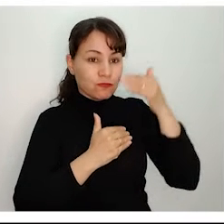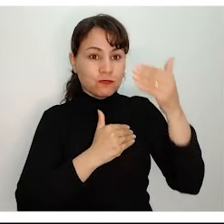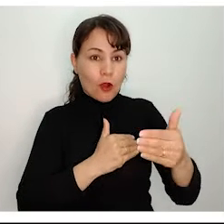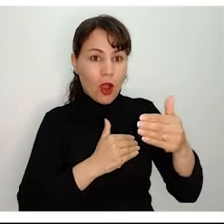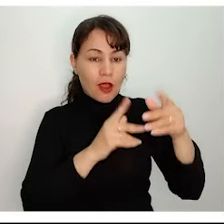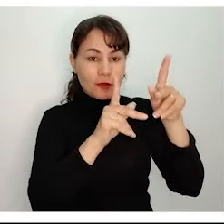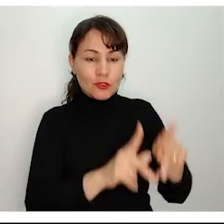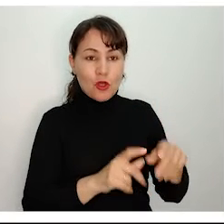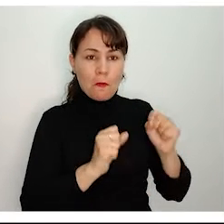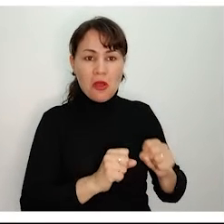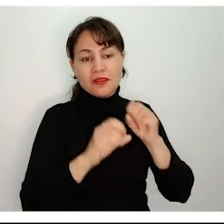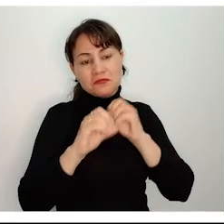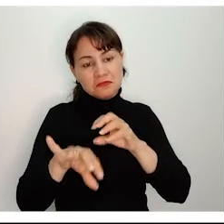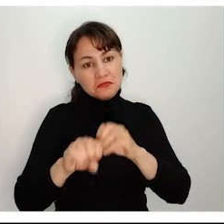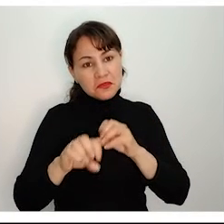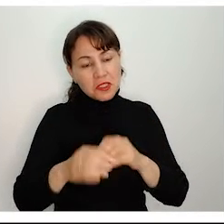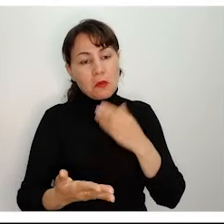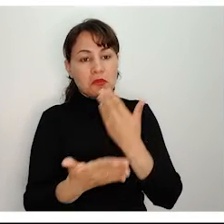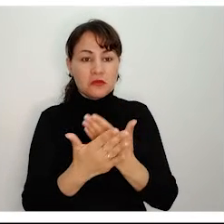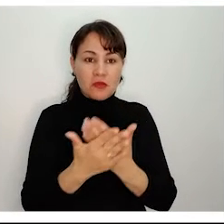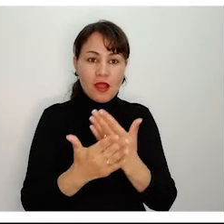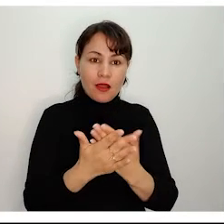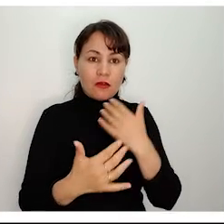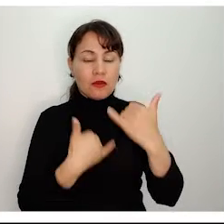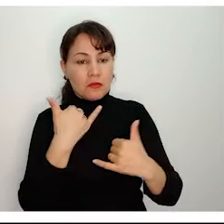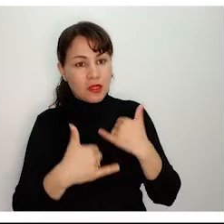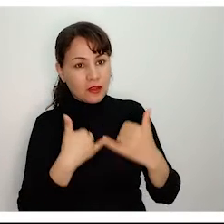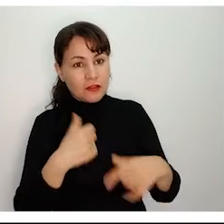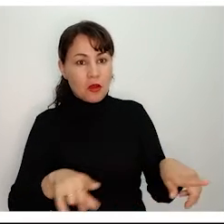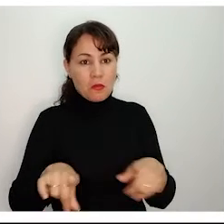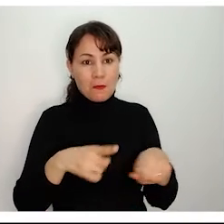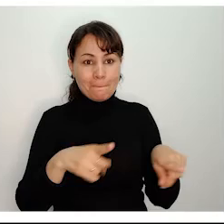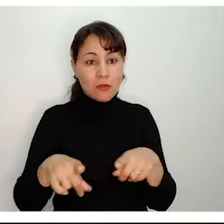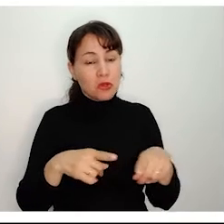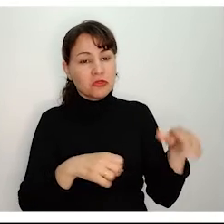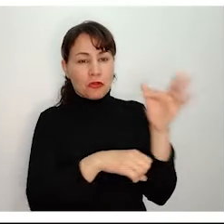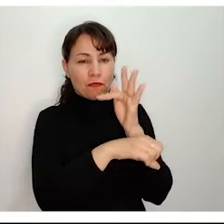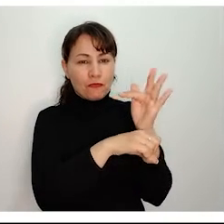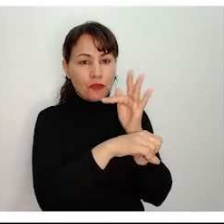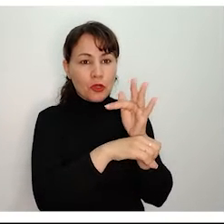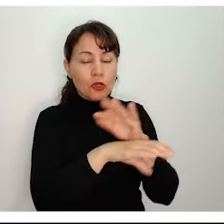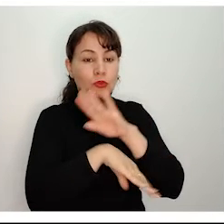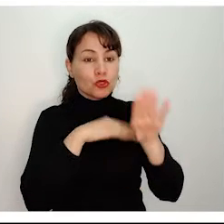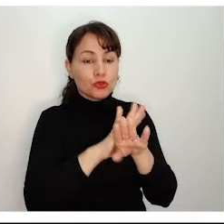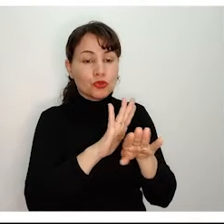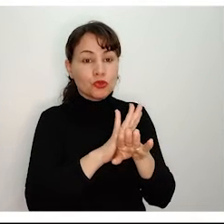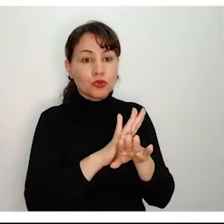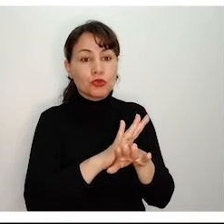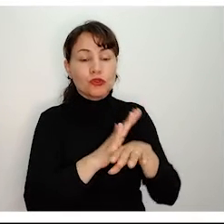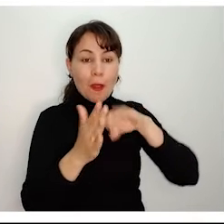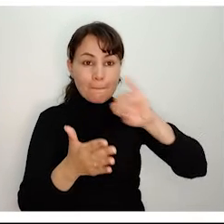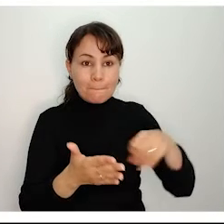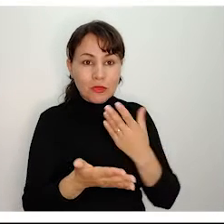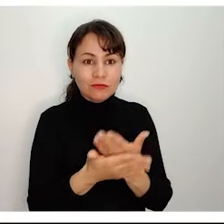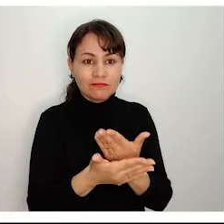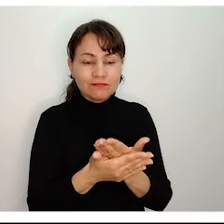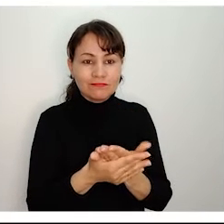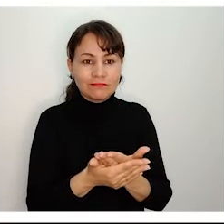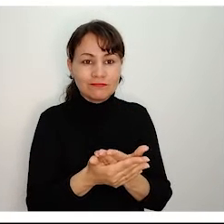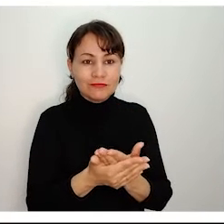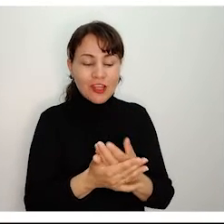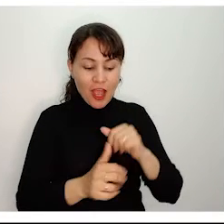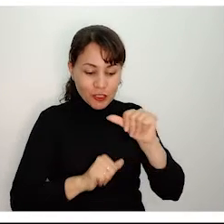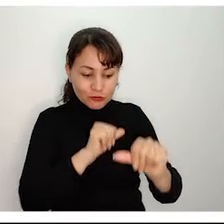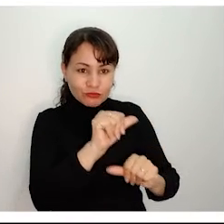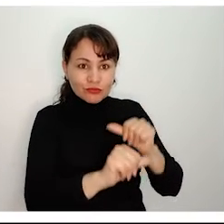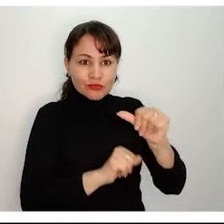extrínsecos fora, que pode ser a educação, pode ser uma aula, pode ser uma brincadeira, uma música, um filme, e tudo isso vai possibilitar